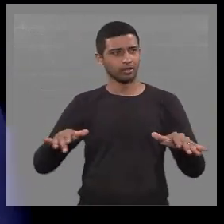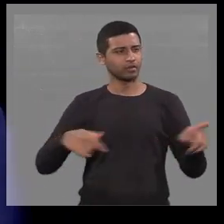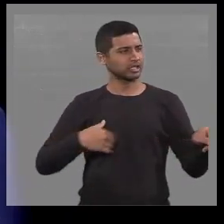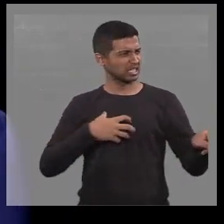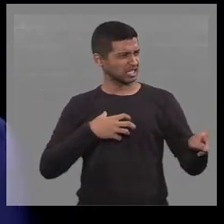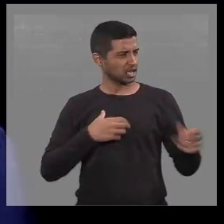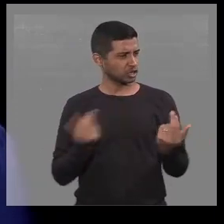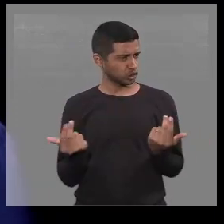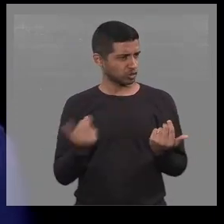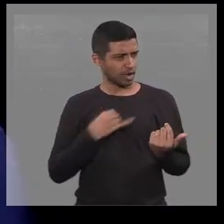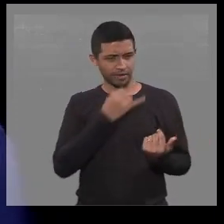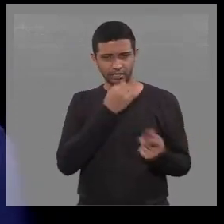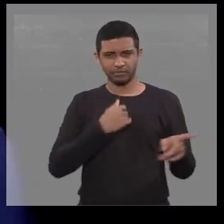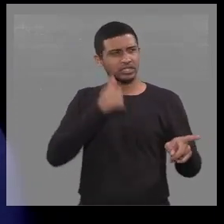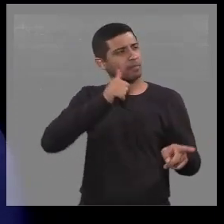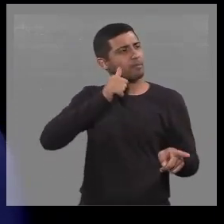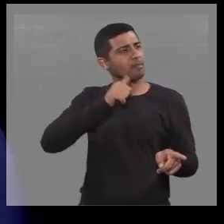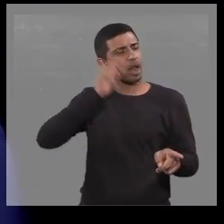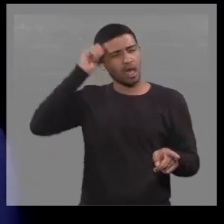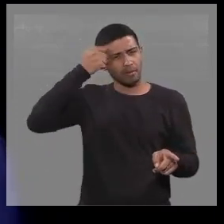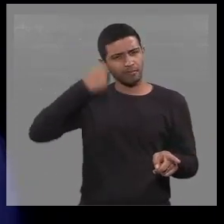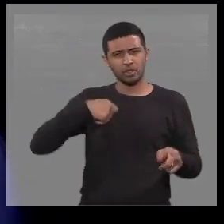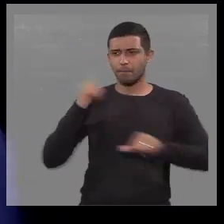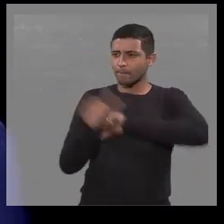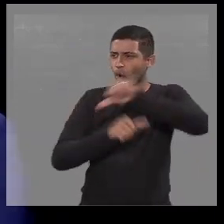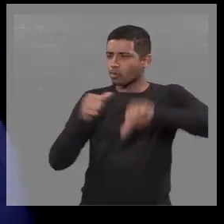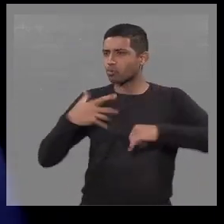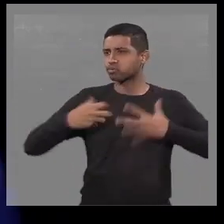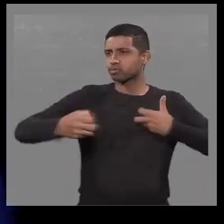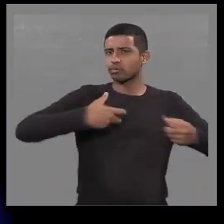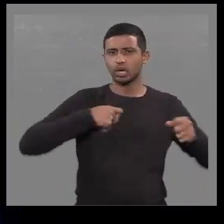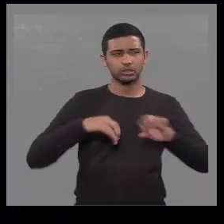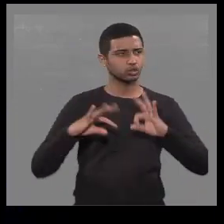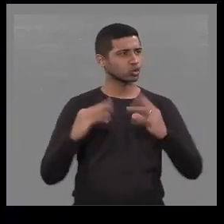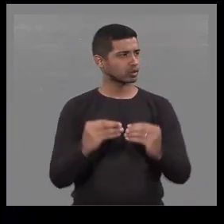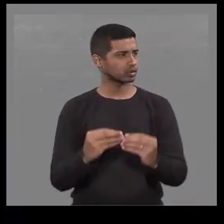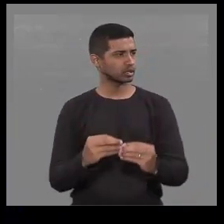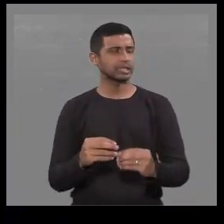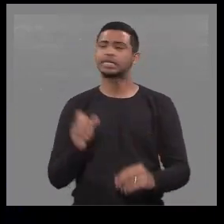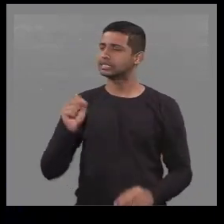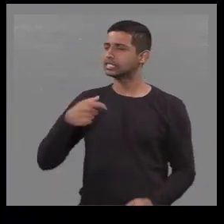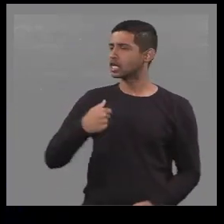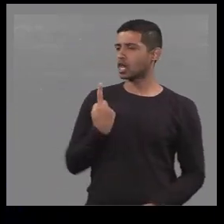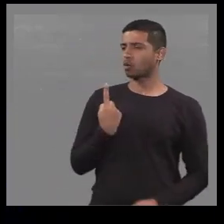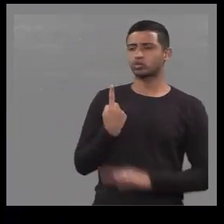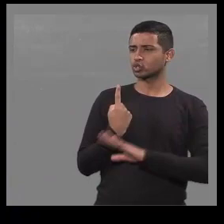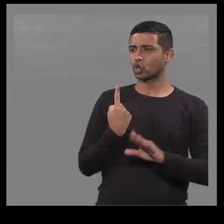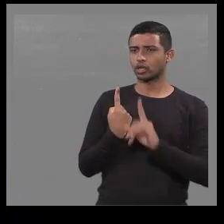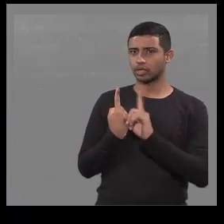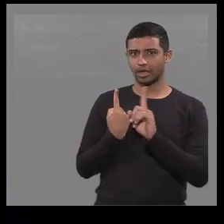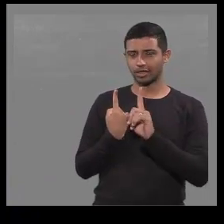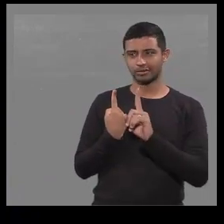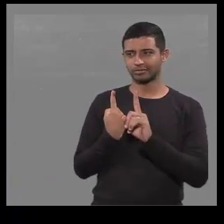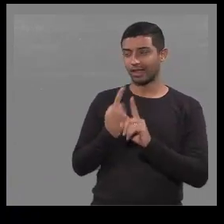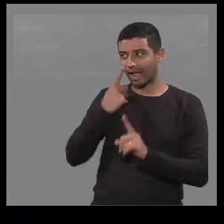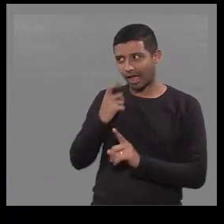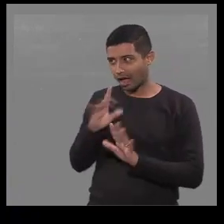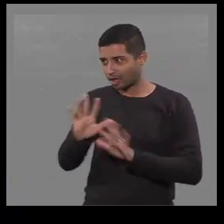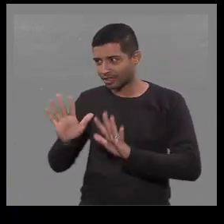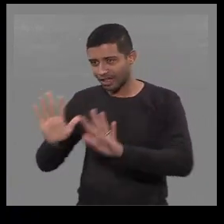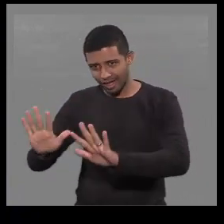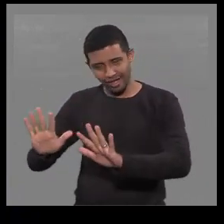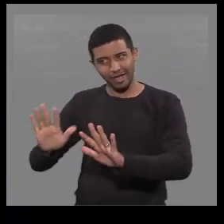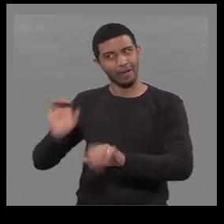modifica. Você se sente nesse lugar de mulher negra mudando uma estrutura? Sim, não só eu. Né? Porque